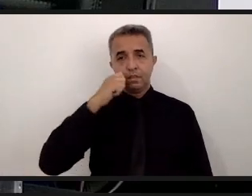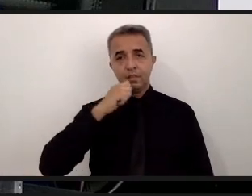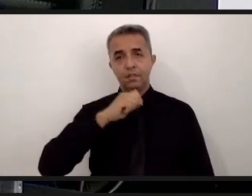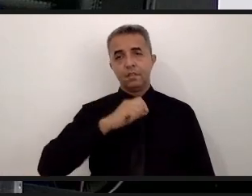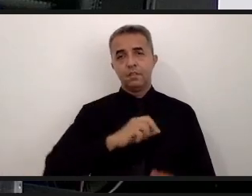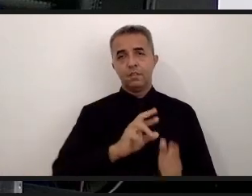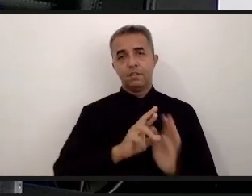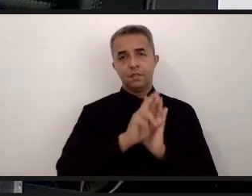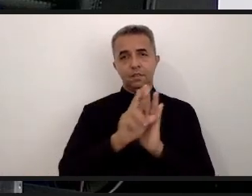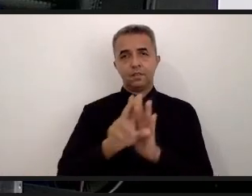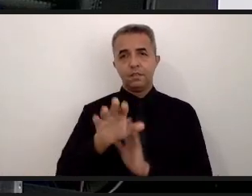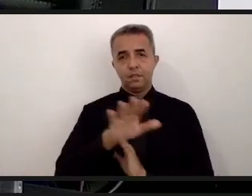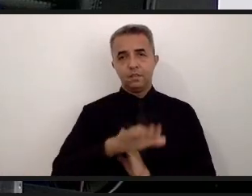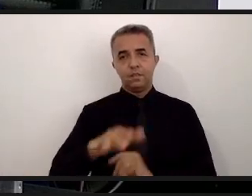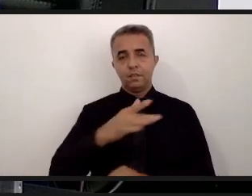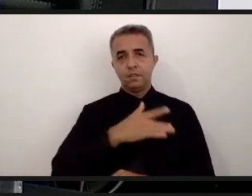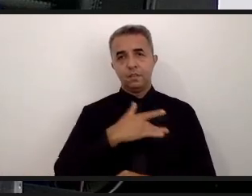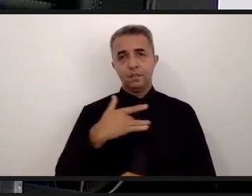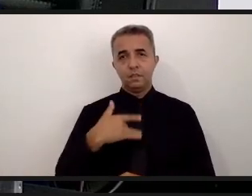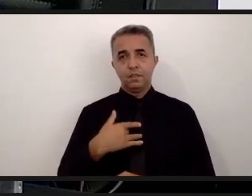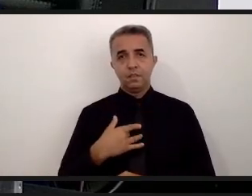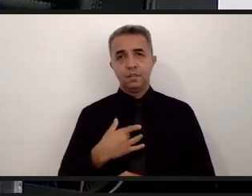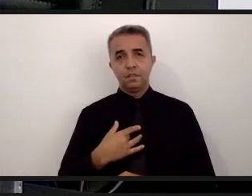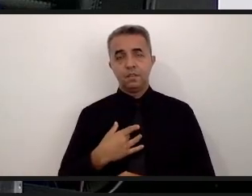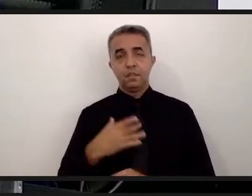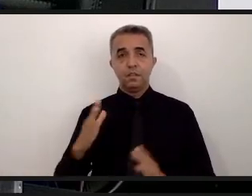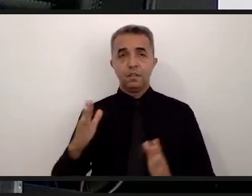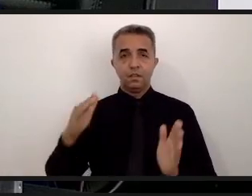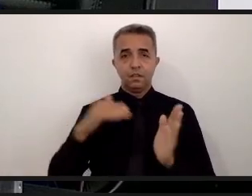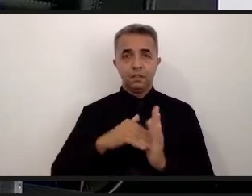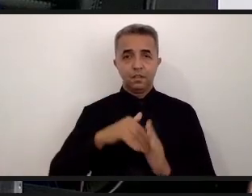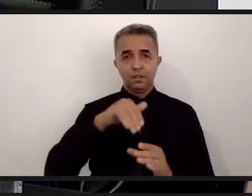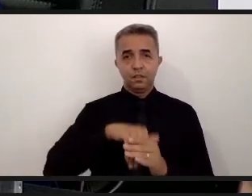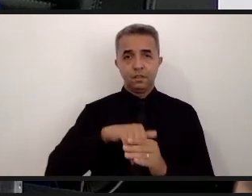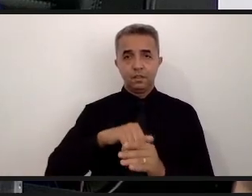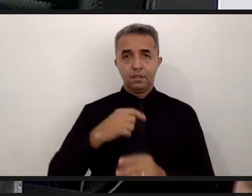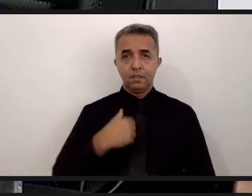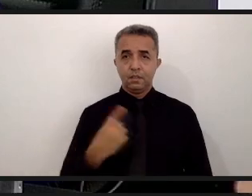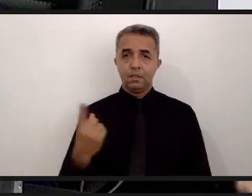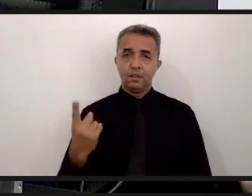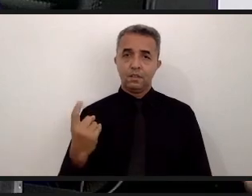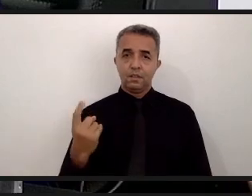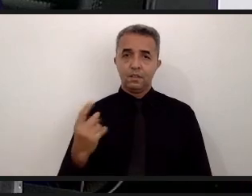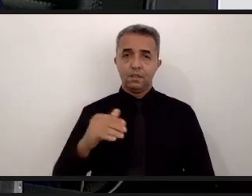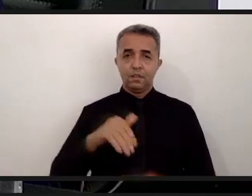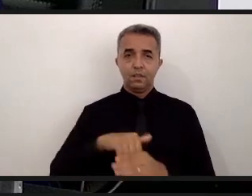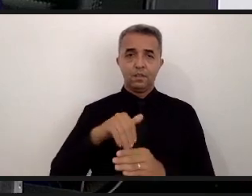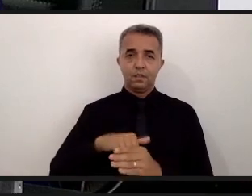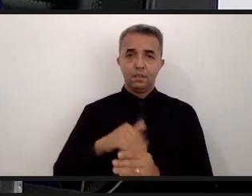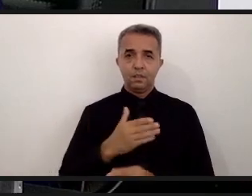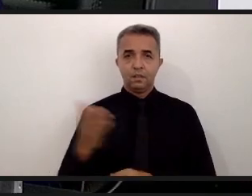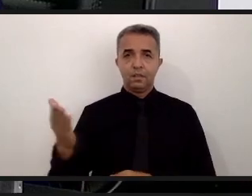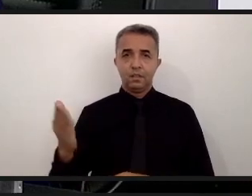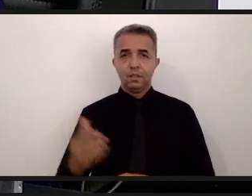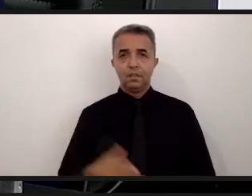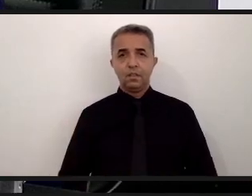representantes da área da saúde. E dessa vez, na última eleição, em 2020, eu fui o único eleito. Não é o único médico, o único que representa a fisioterapia,